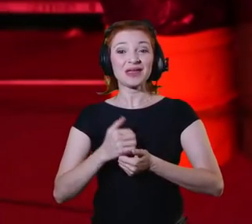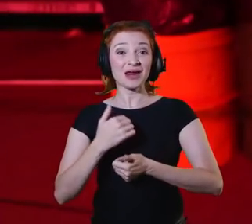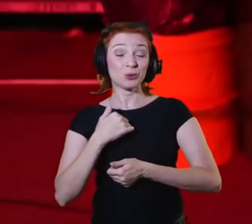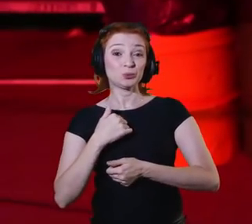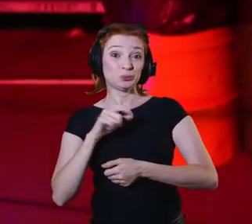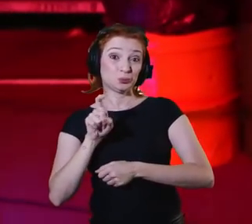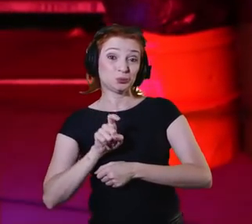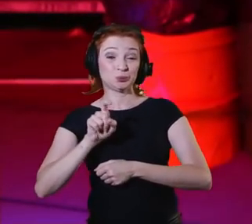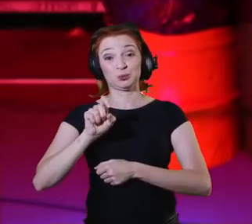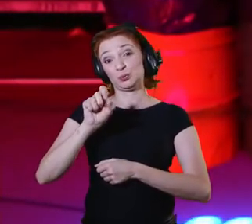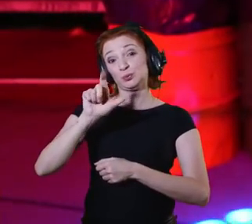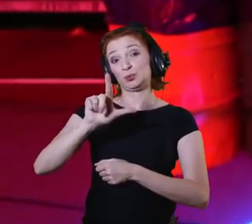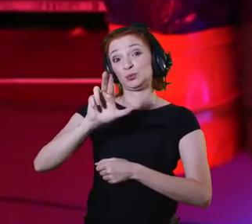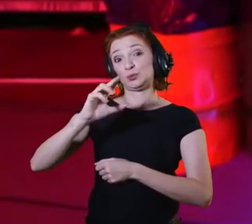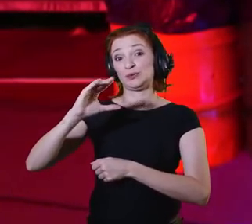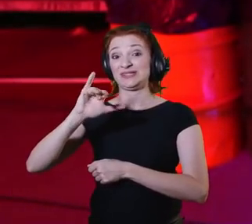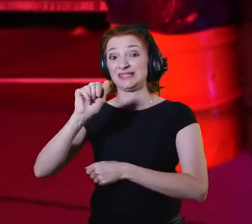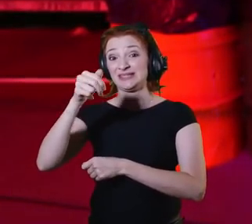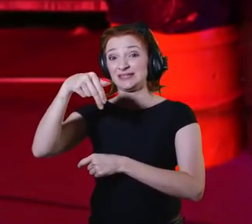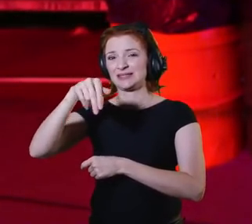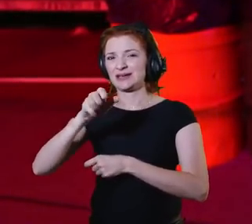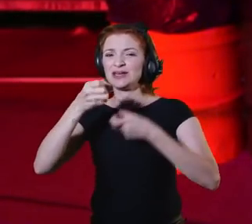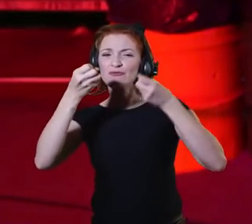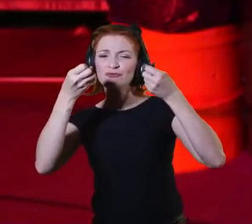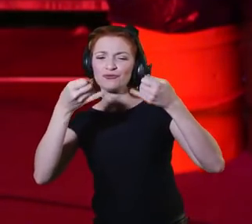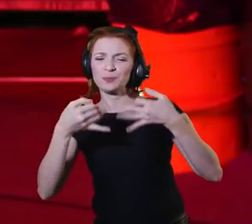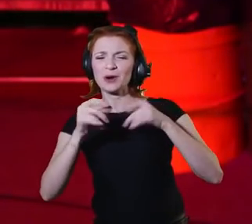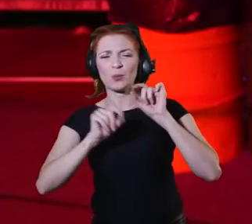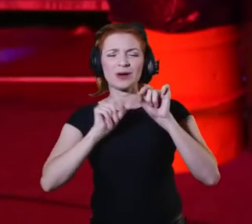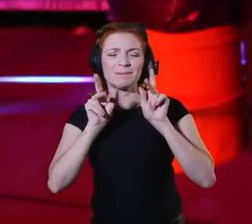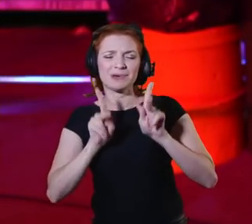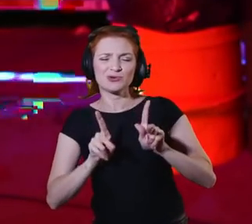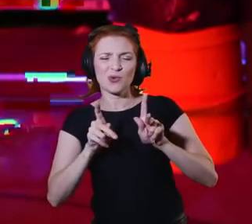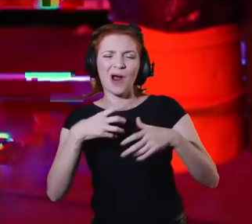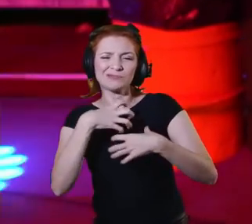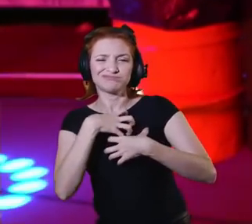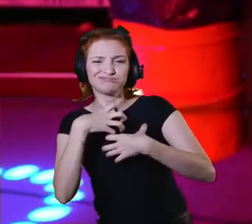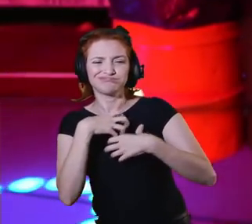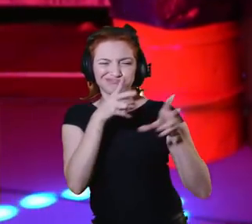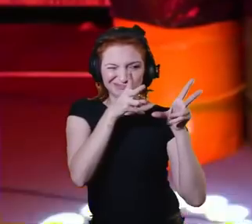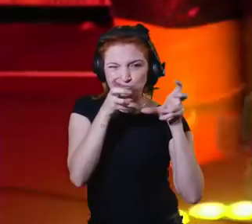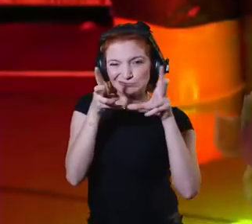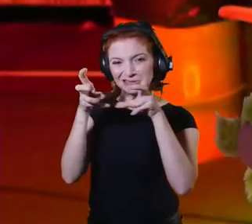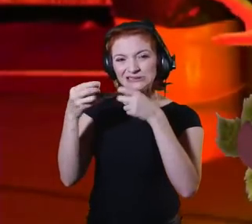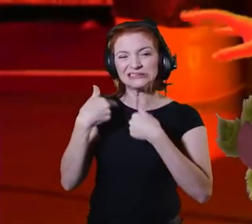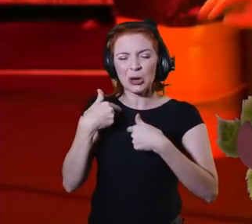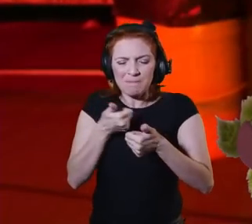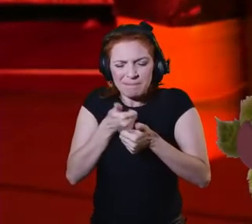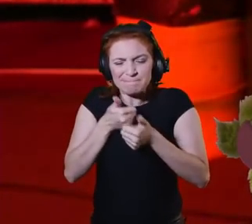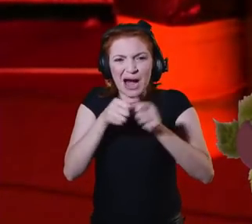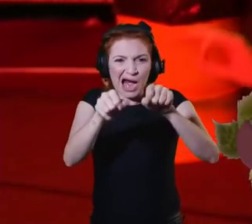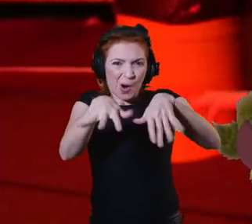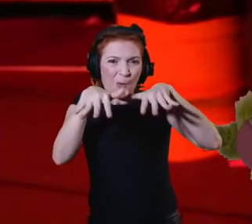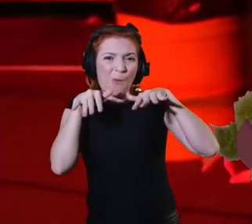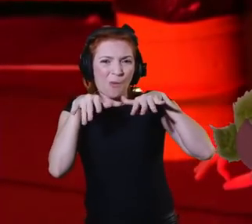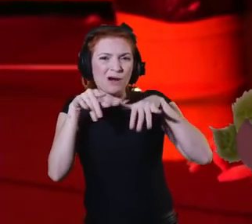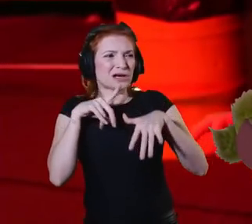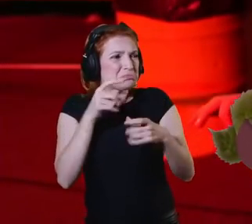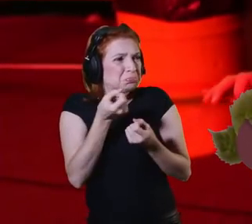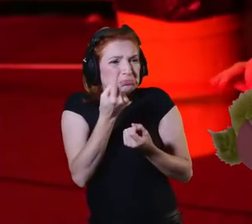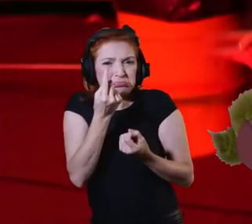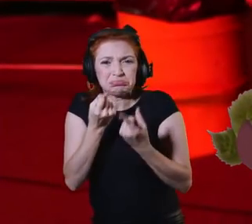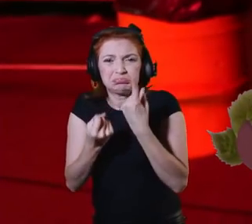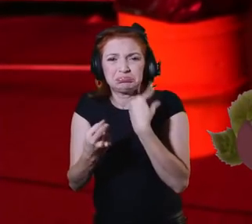a Luciane, eu vou trazer aqui as impressões de pertinho do público. Estou próximo das arquibancadas, são poucos lugares